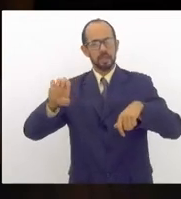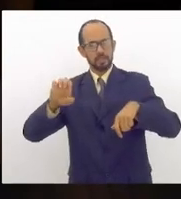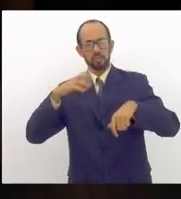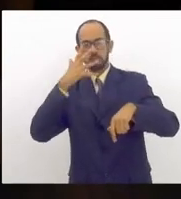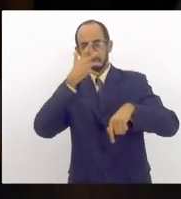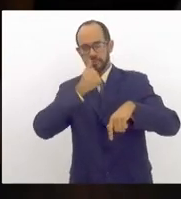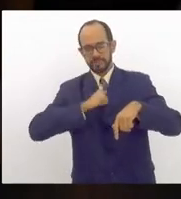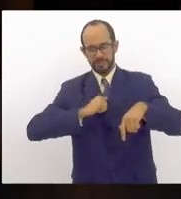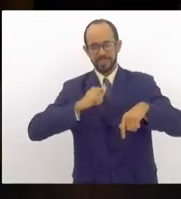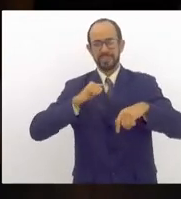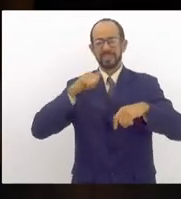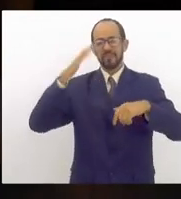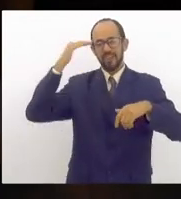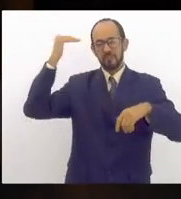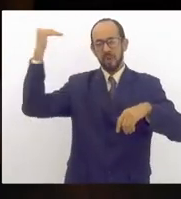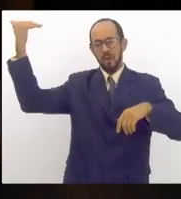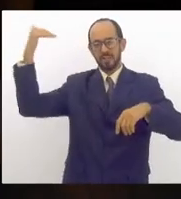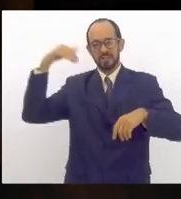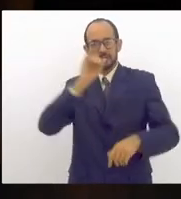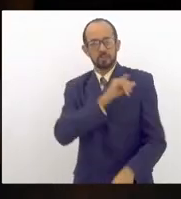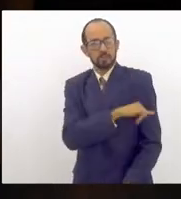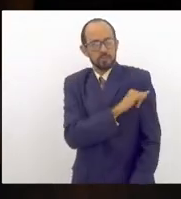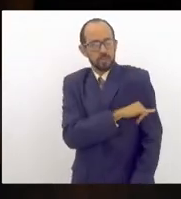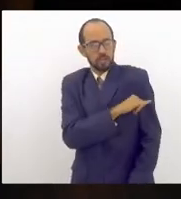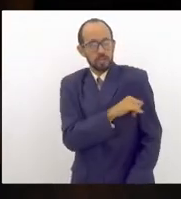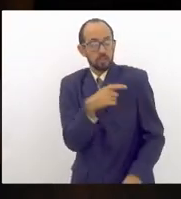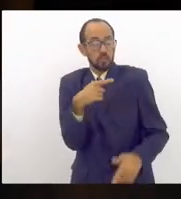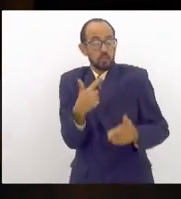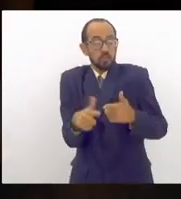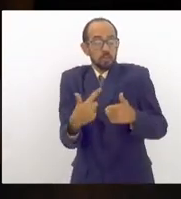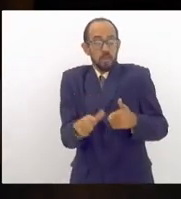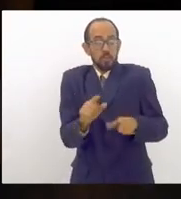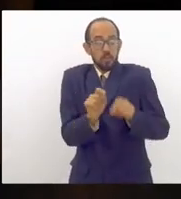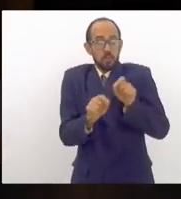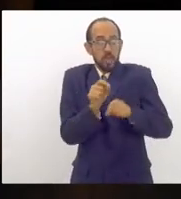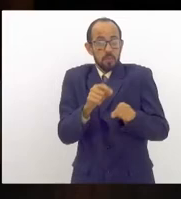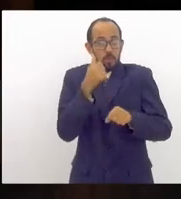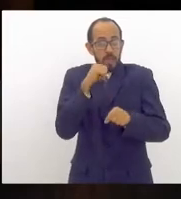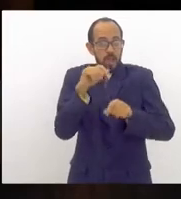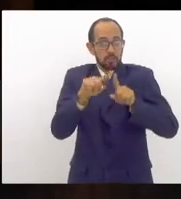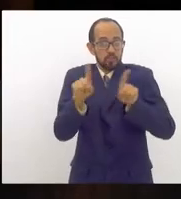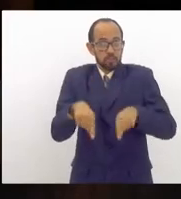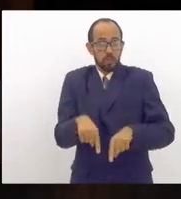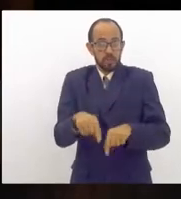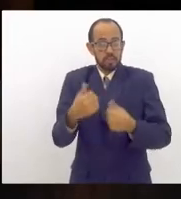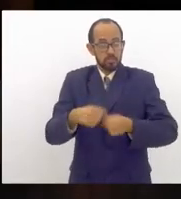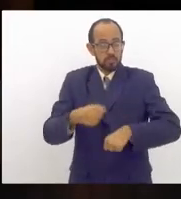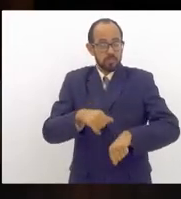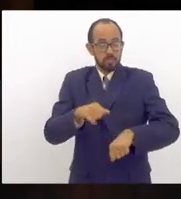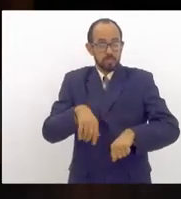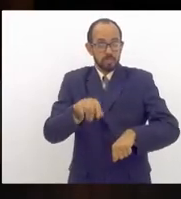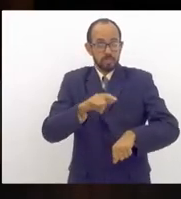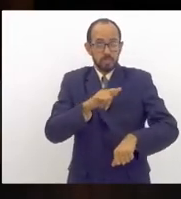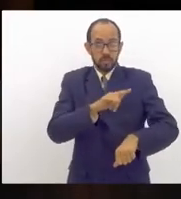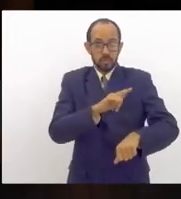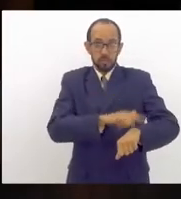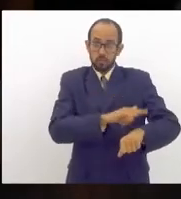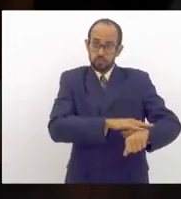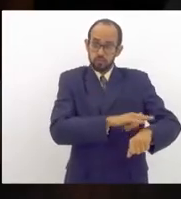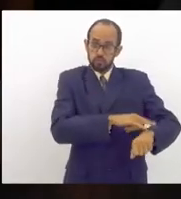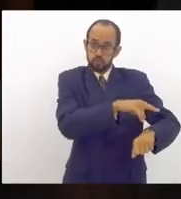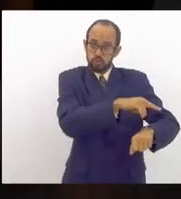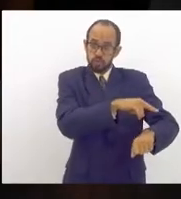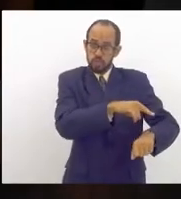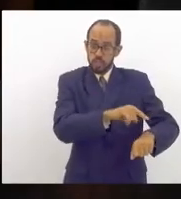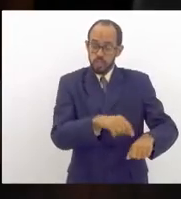é famosas na Cidade do Rio de Janeiro que a gente enfrenta problemas como trabalhadoras funcionários sendo que urinar no próprio caixa de supermercado e eu não é uma rede